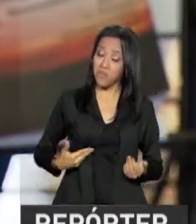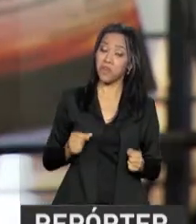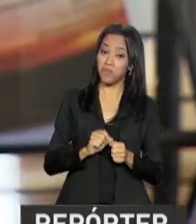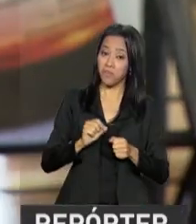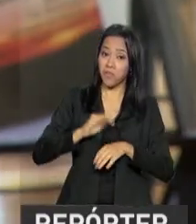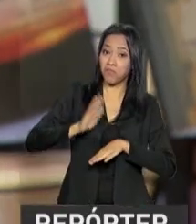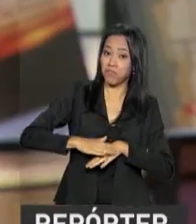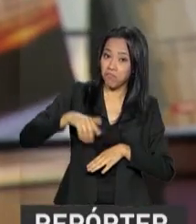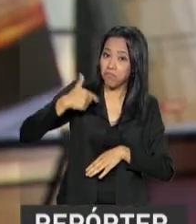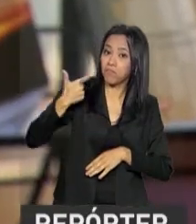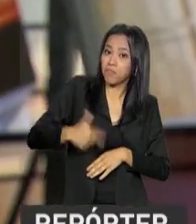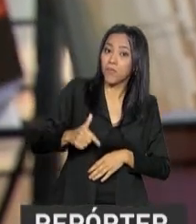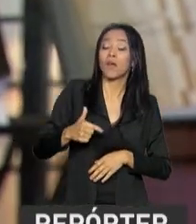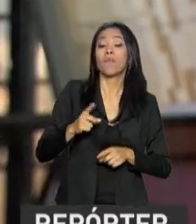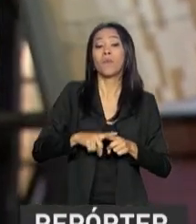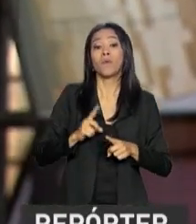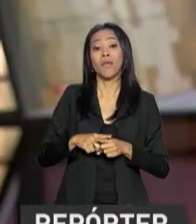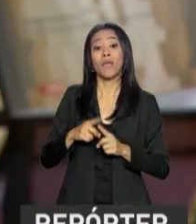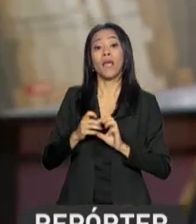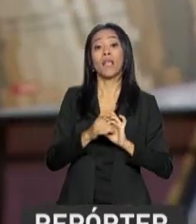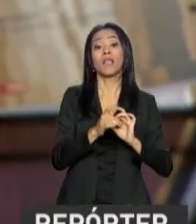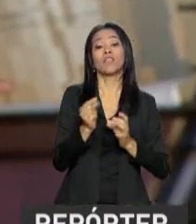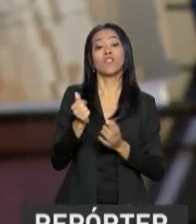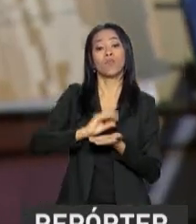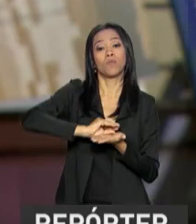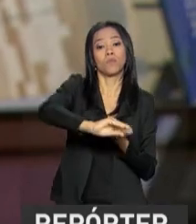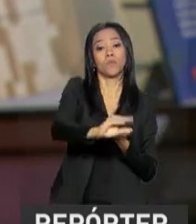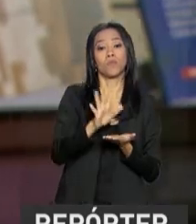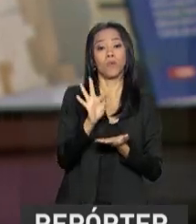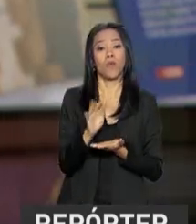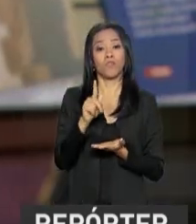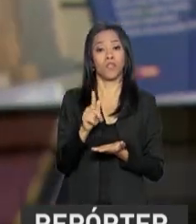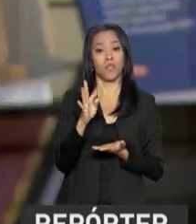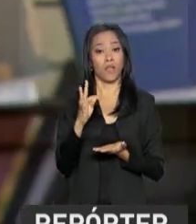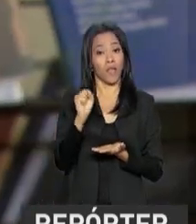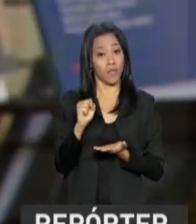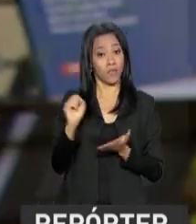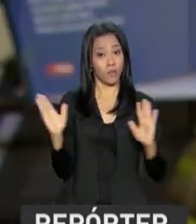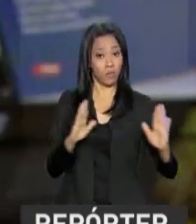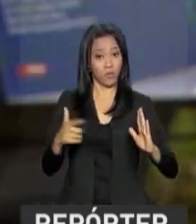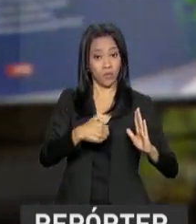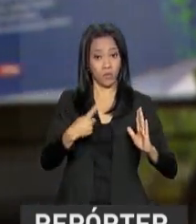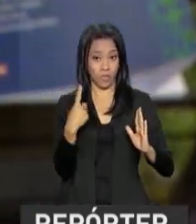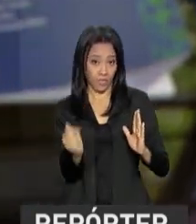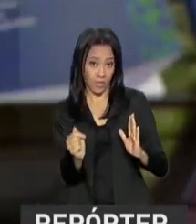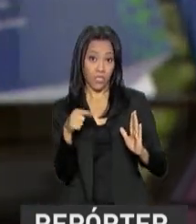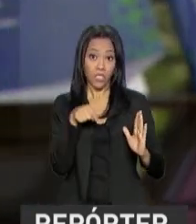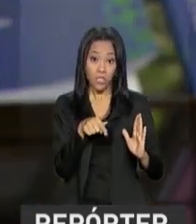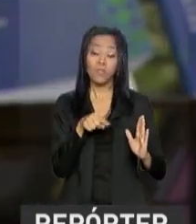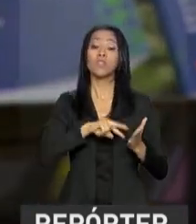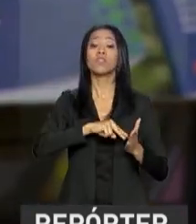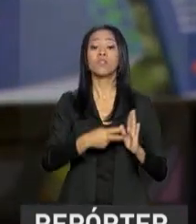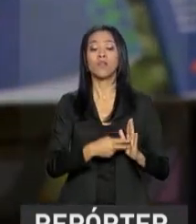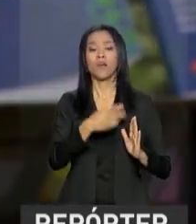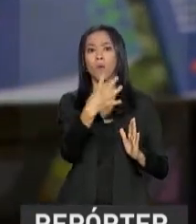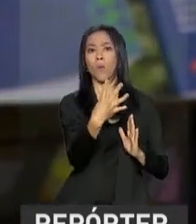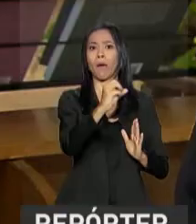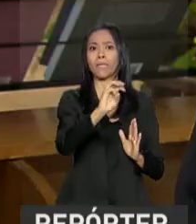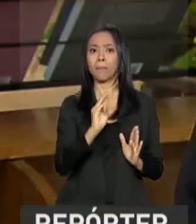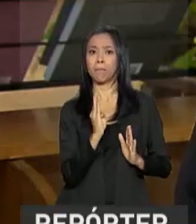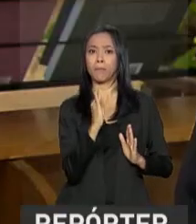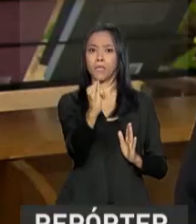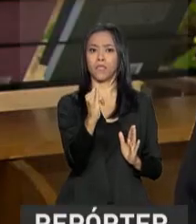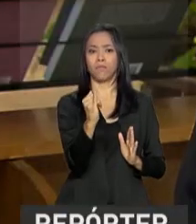liberação de recursos das contas inativas do fgts em 2017 que superaram 40 bilhões de reais